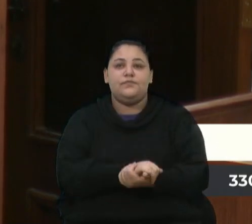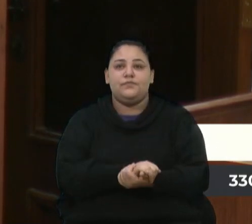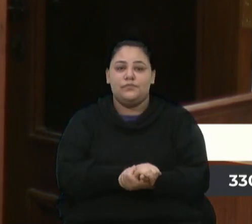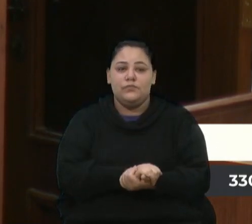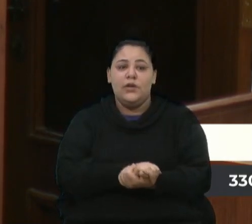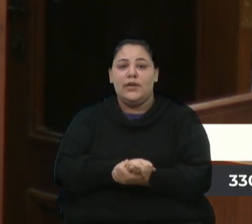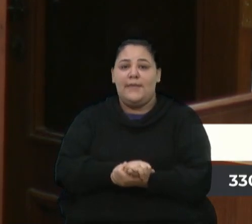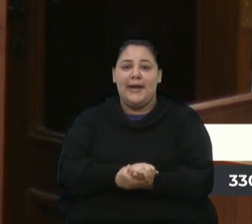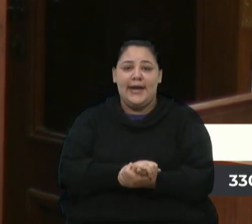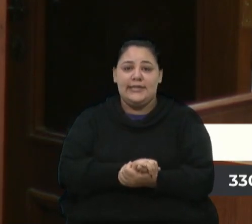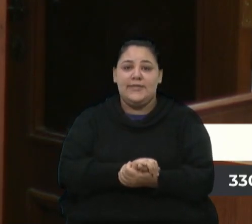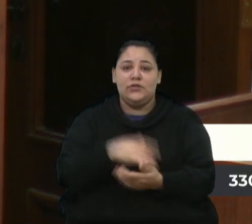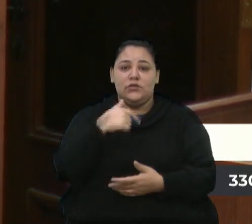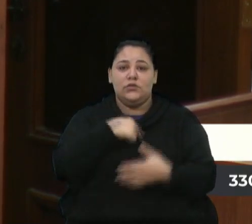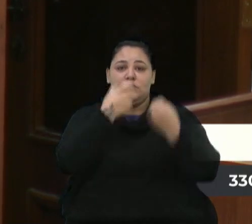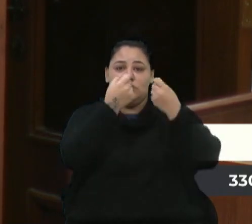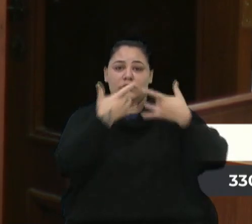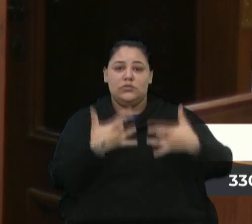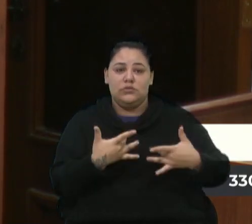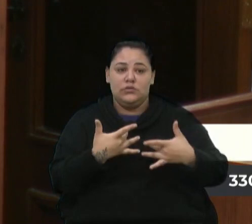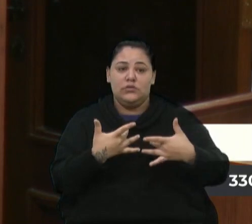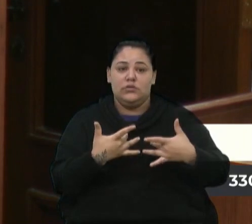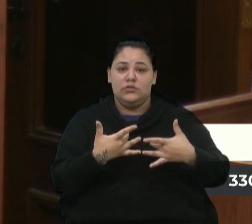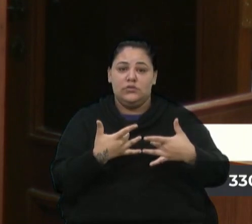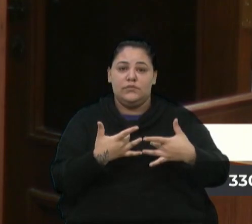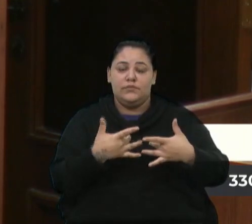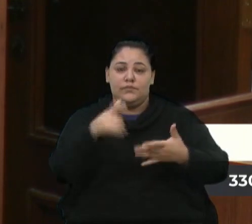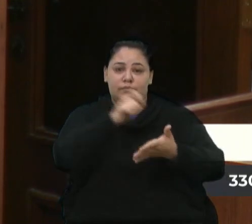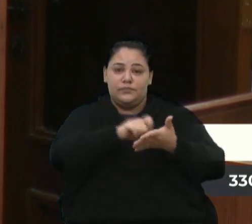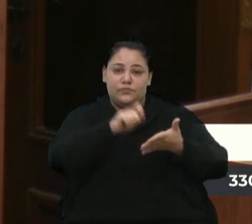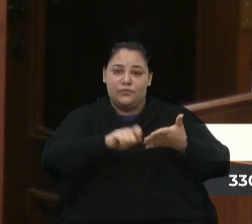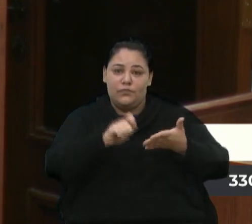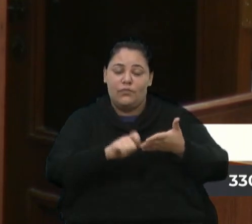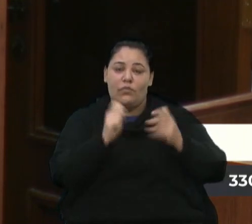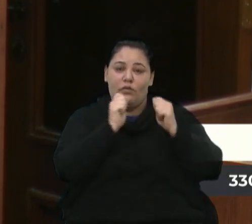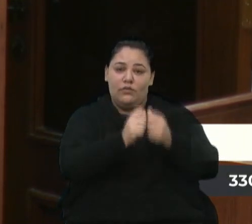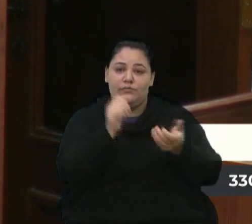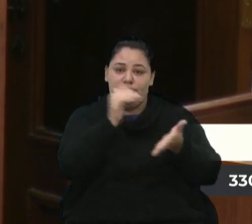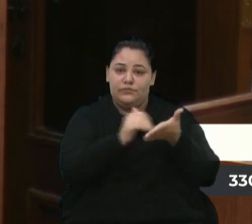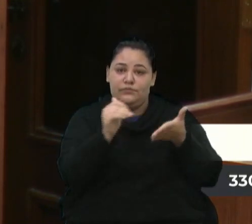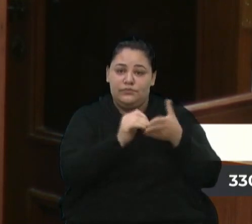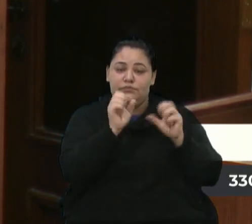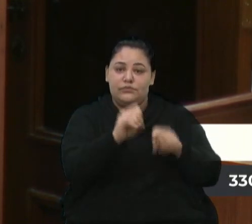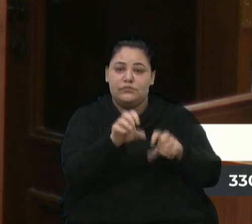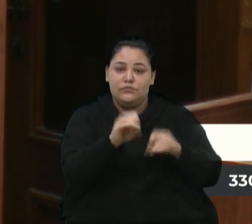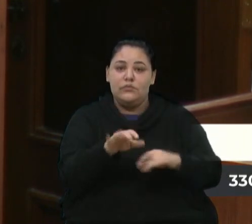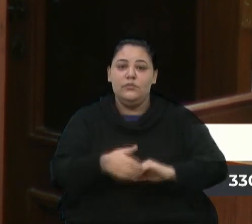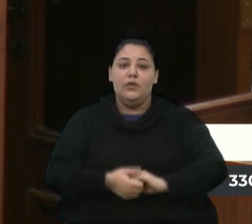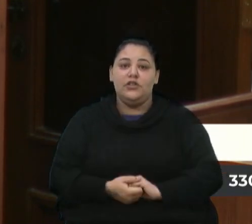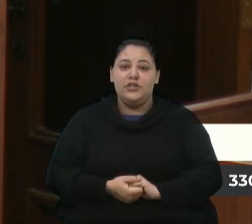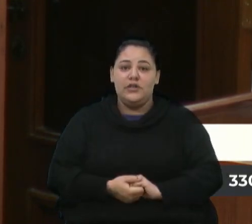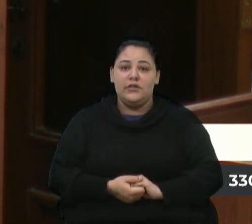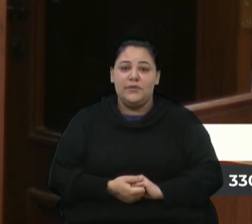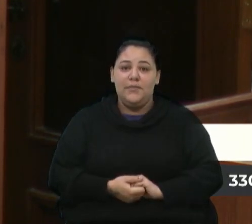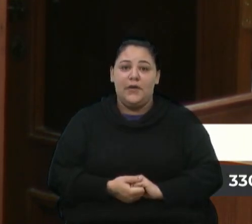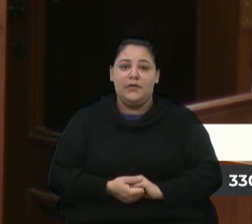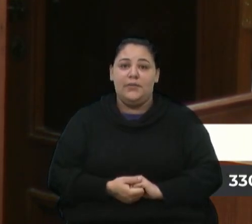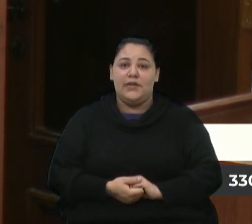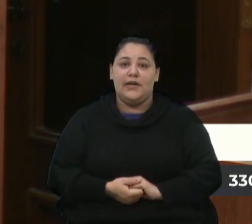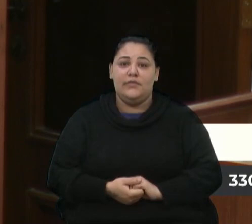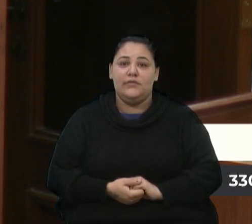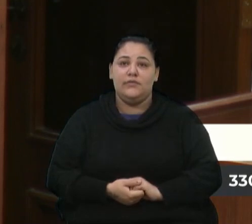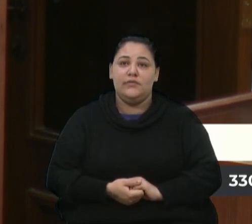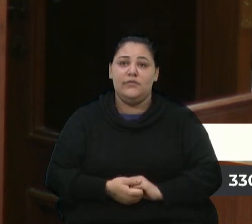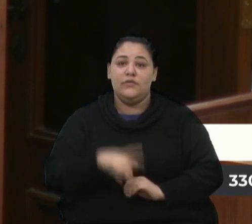Essa explicação, eu espero que ela venha por escrito por parte da Secretaria da Educação. Do contrário, vou protocolar um pedido